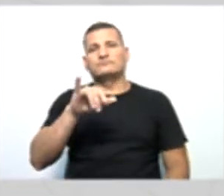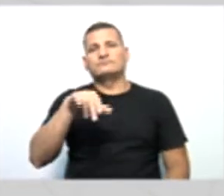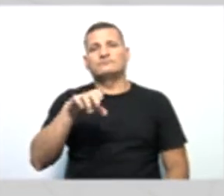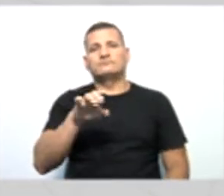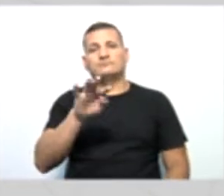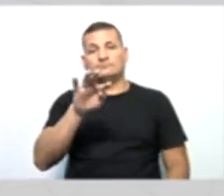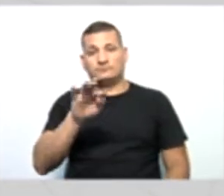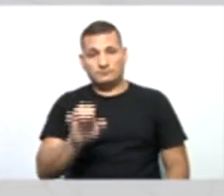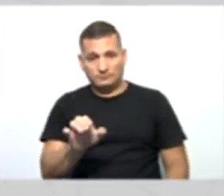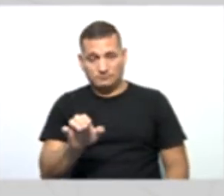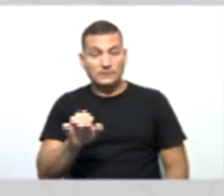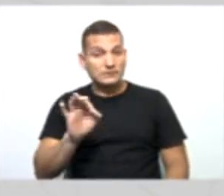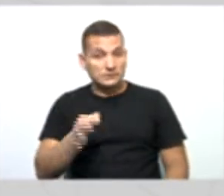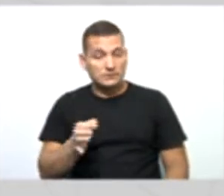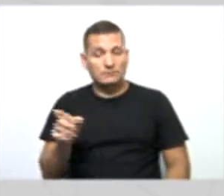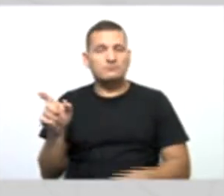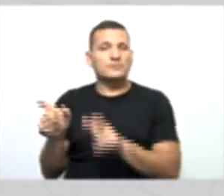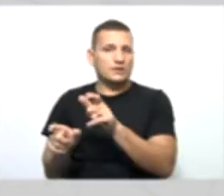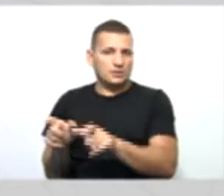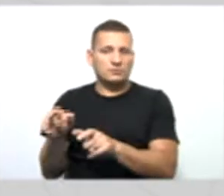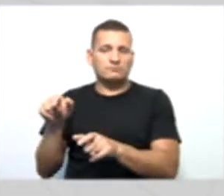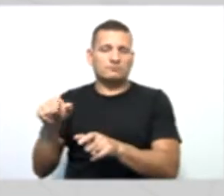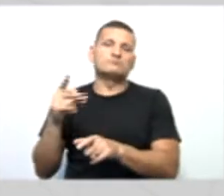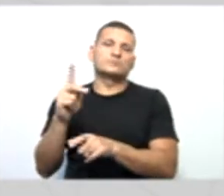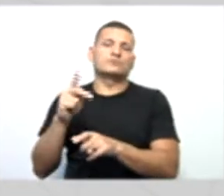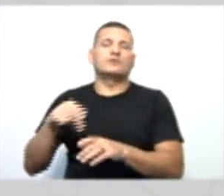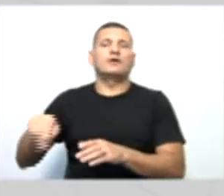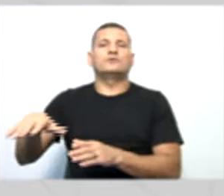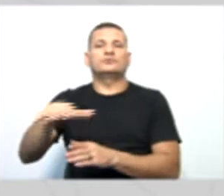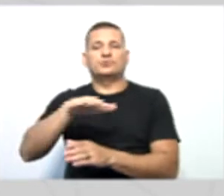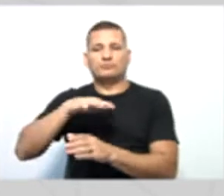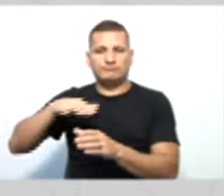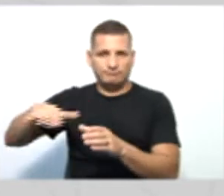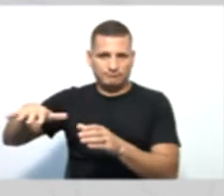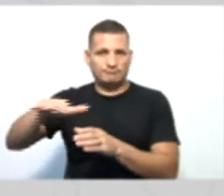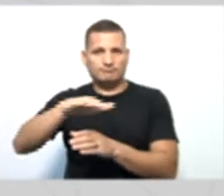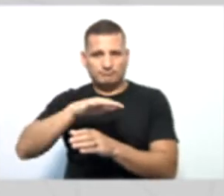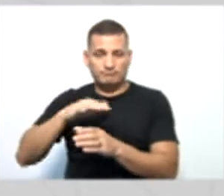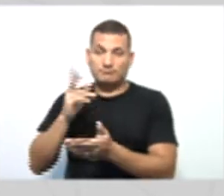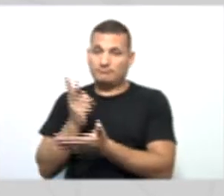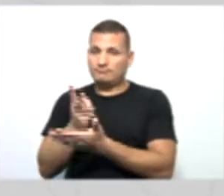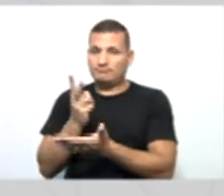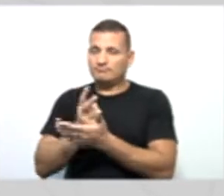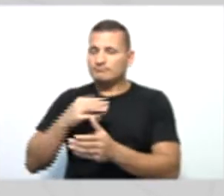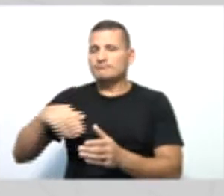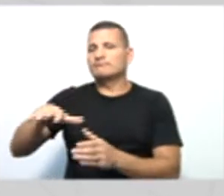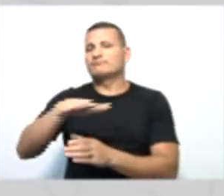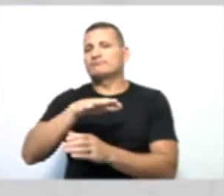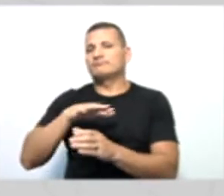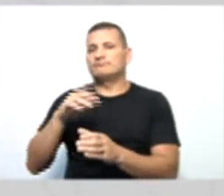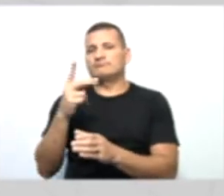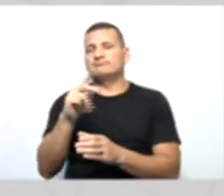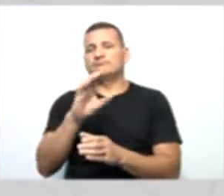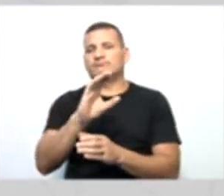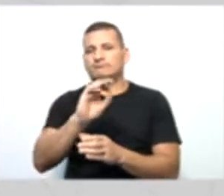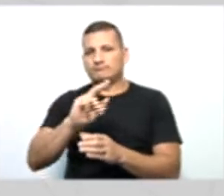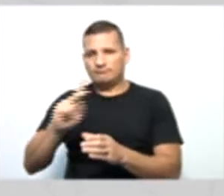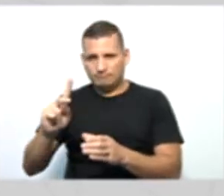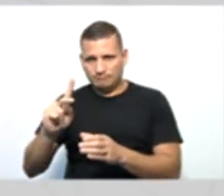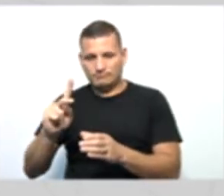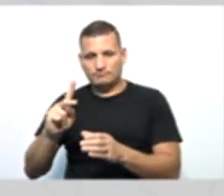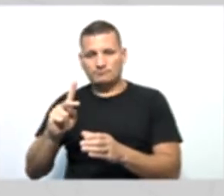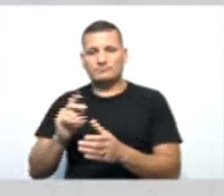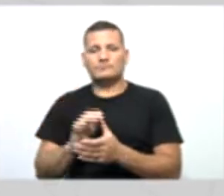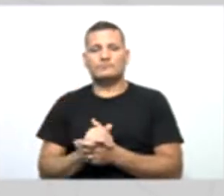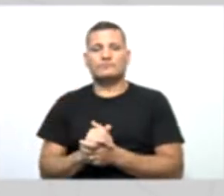é certo que o cliente deve estar na sua região e deve fazer parte do mesmo ambiente que a sua cooperativa está instalada.